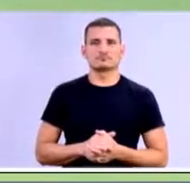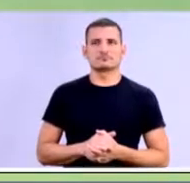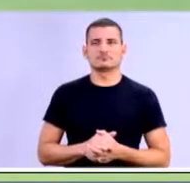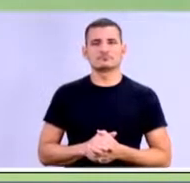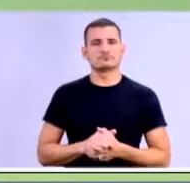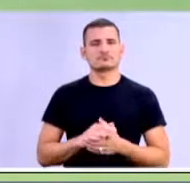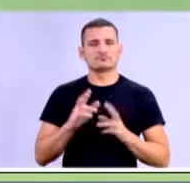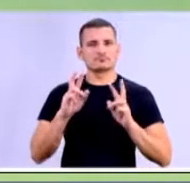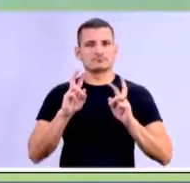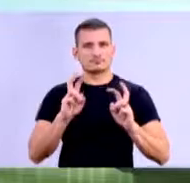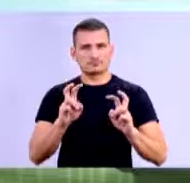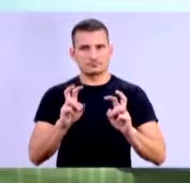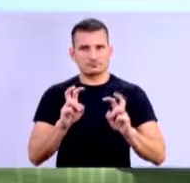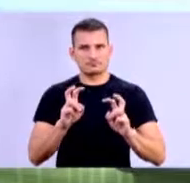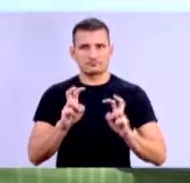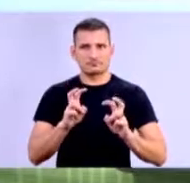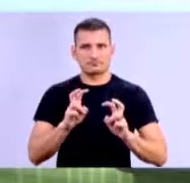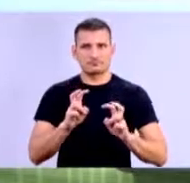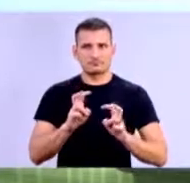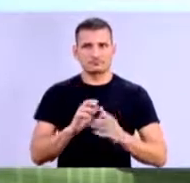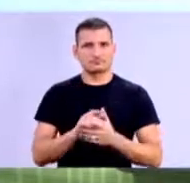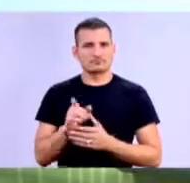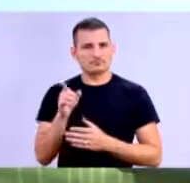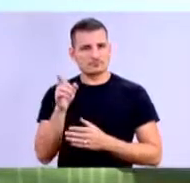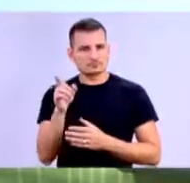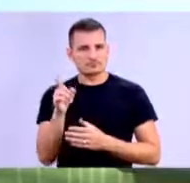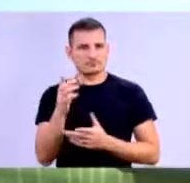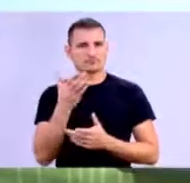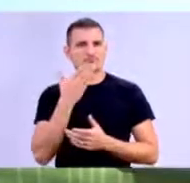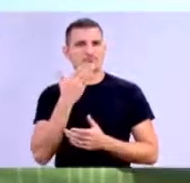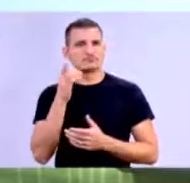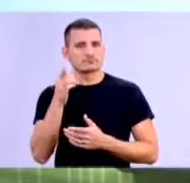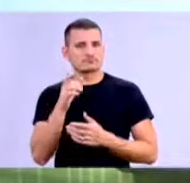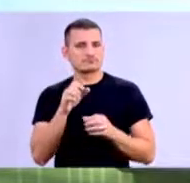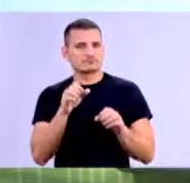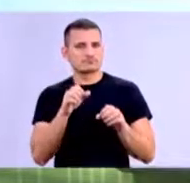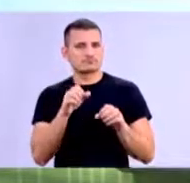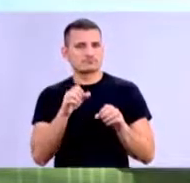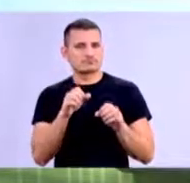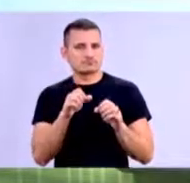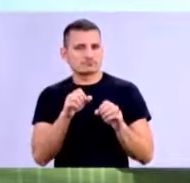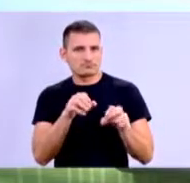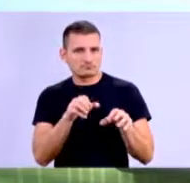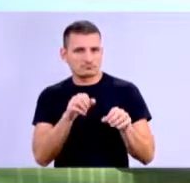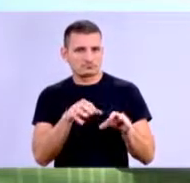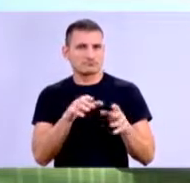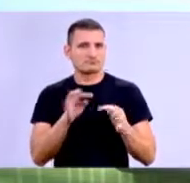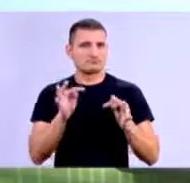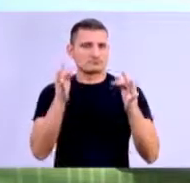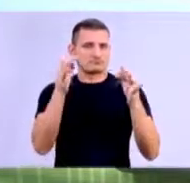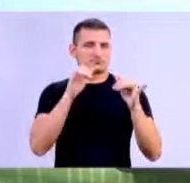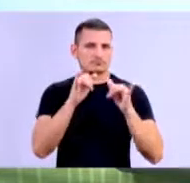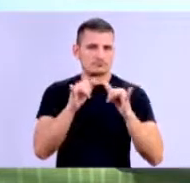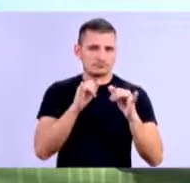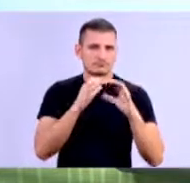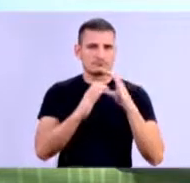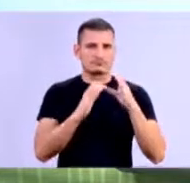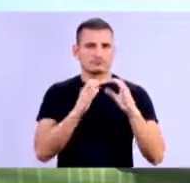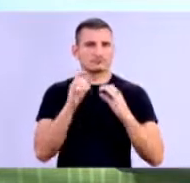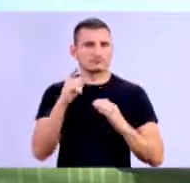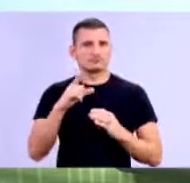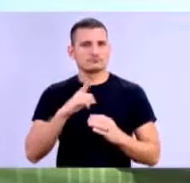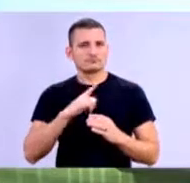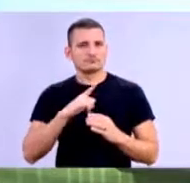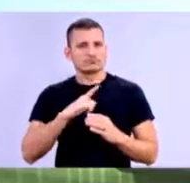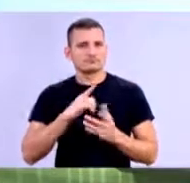aqui, para essa modalidade, as tecnologias de informação e comunicação, elas têm um papel